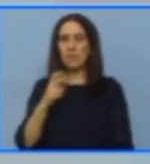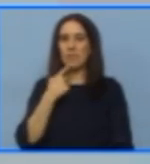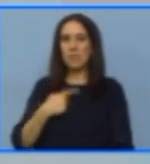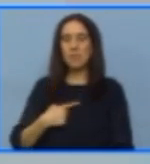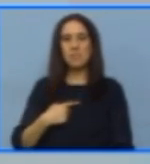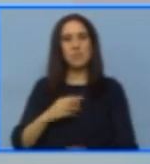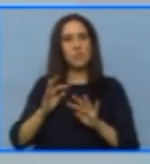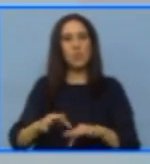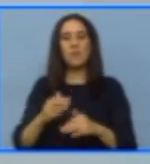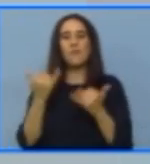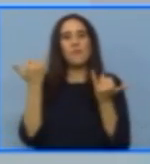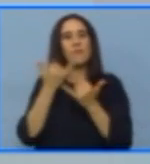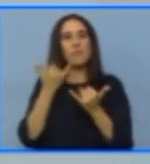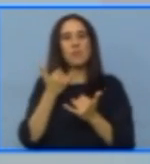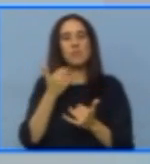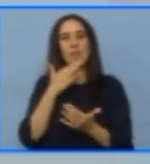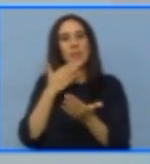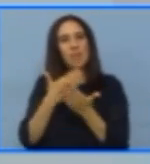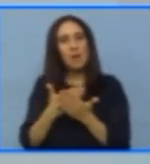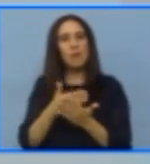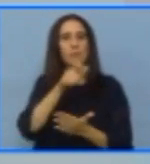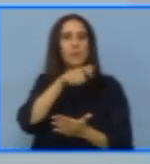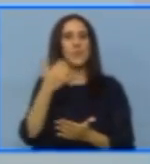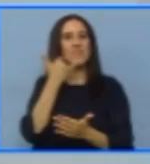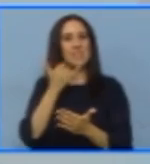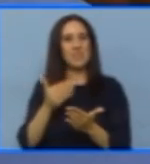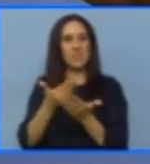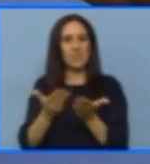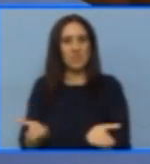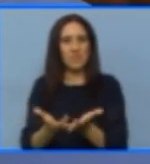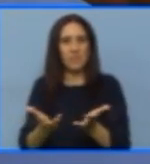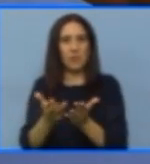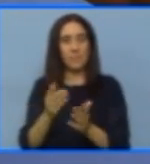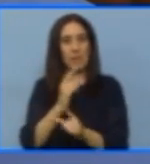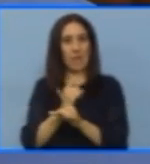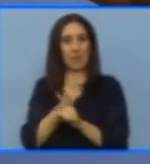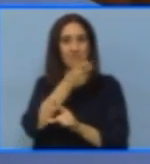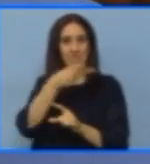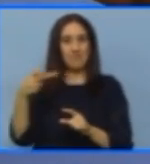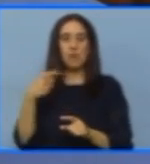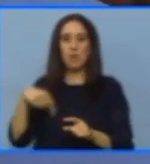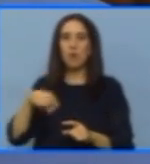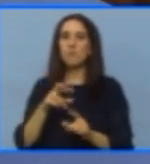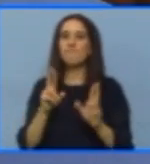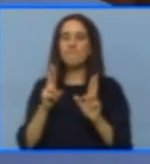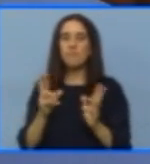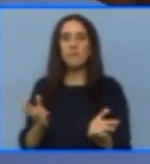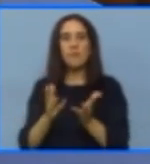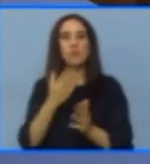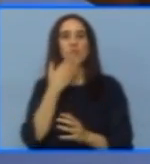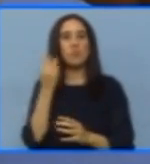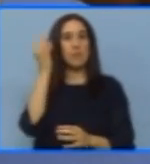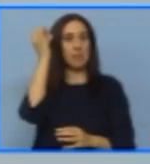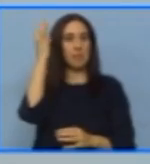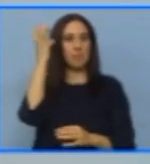não é mais do que contribuir para a felicidade dos outros. E, portanto, é nesse mesmo tom que nós desejamos aos nossos jovens que se